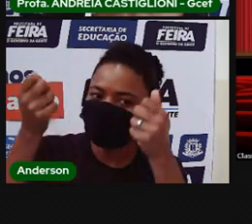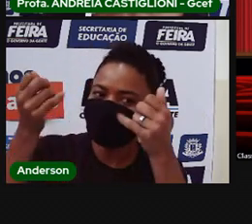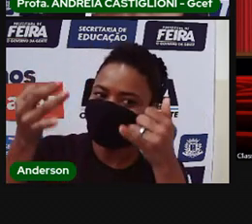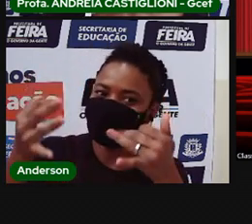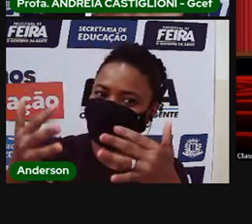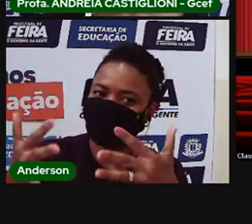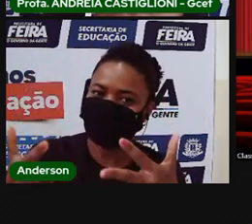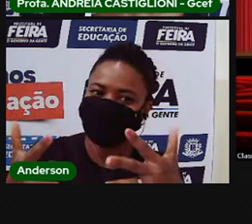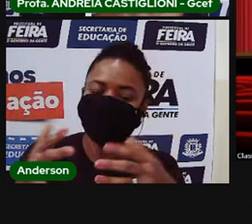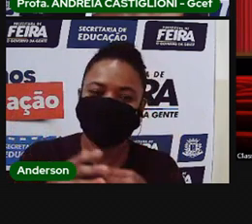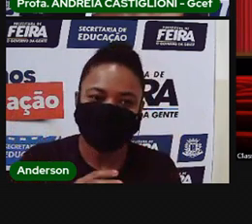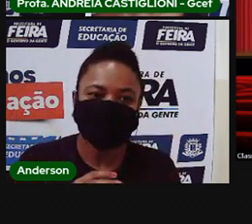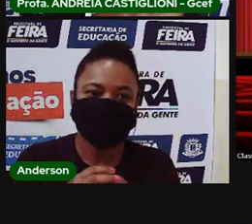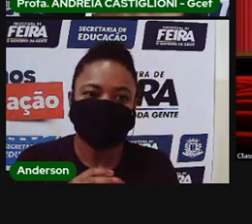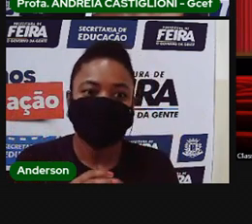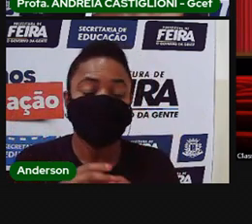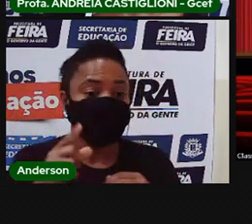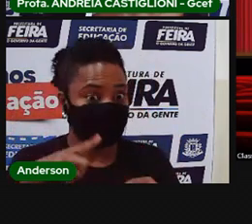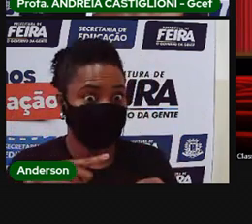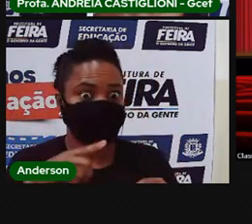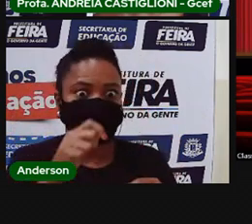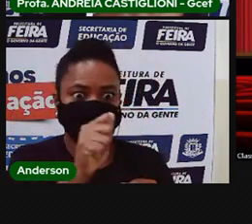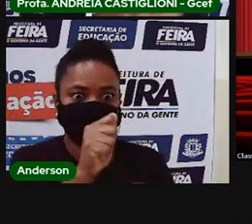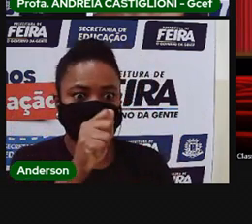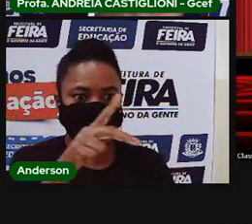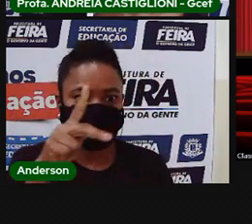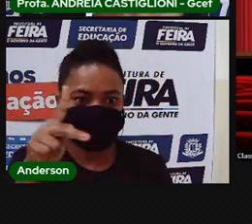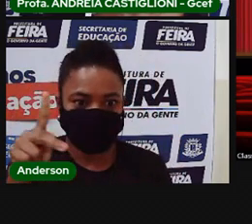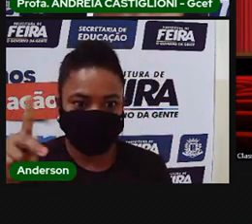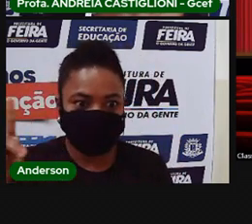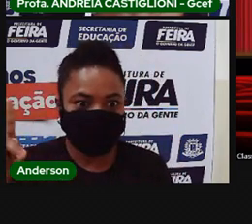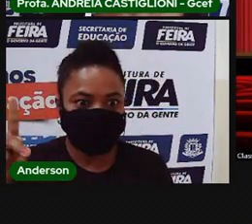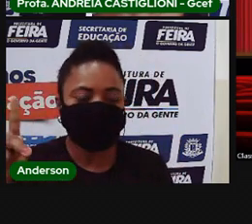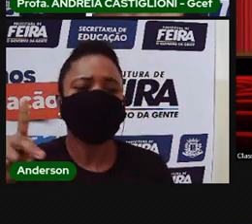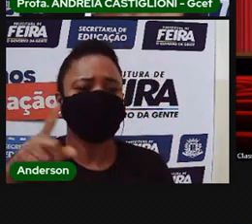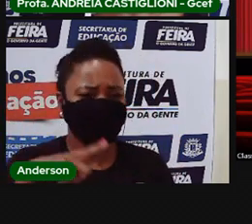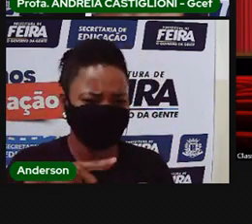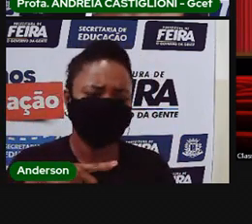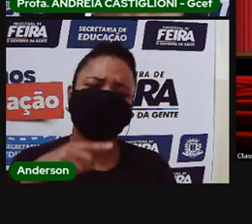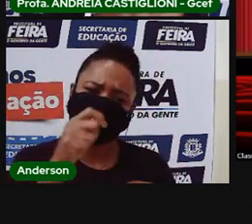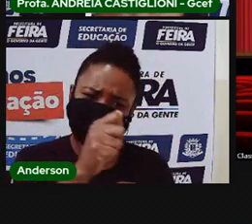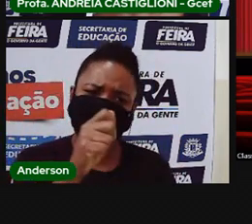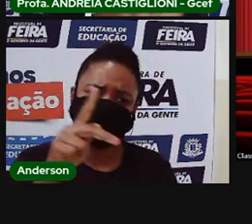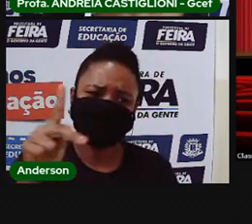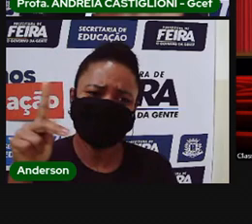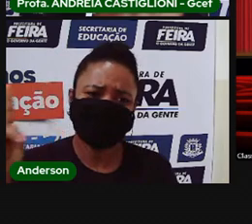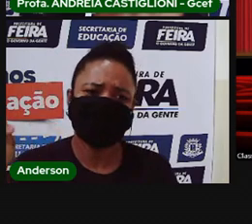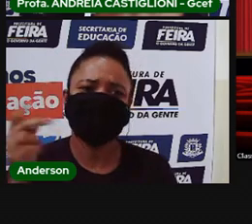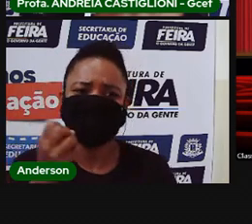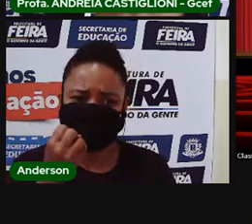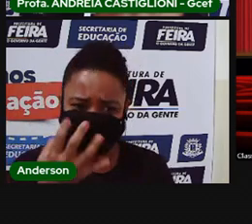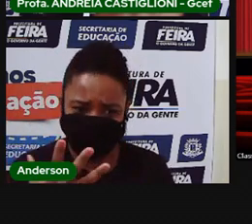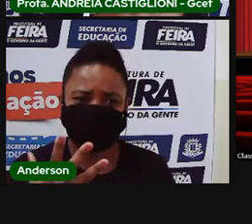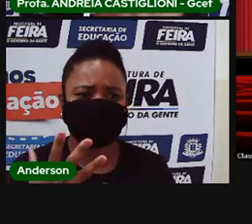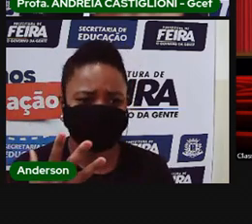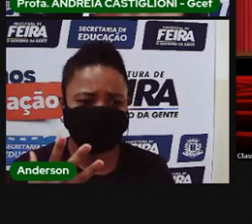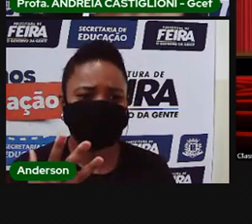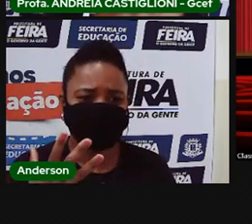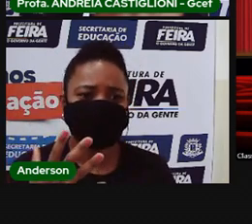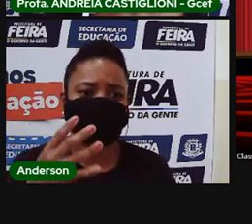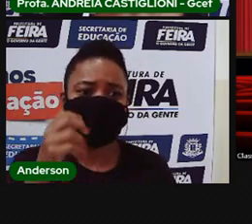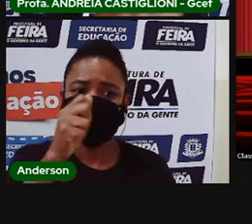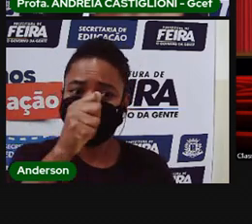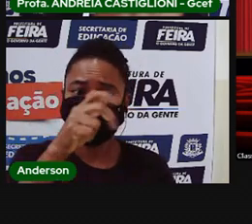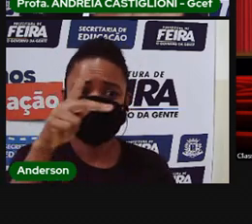Um programa, inclusive, é um aplicativo que eu usei, né? Que, inclusive, é muito utilizado e ele é é até bem fácil de